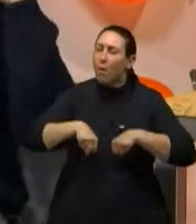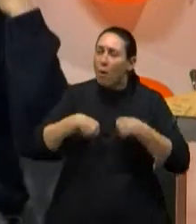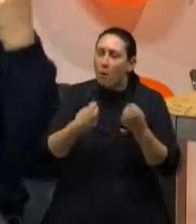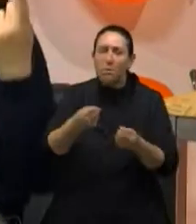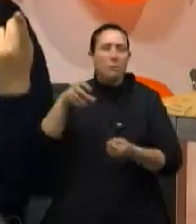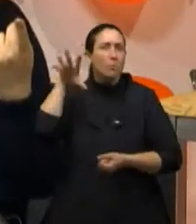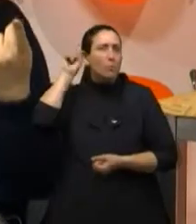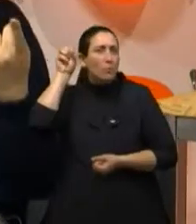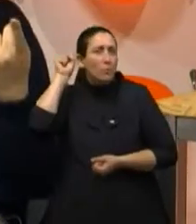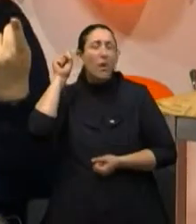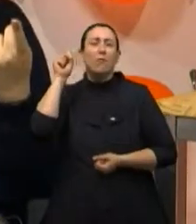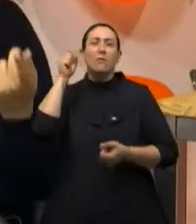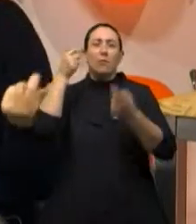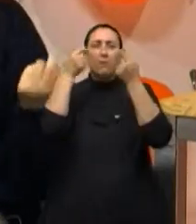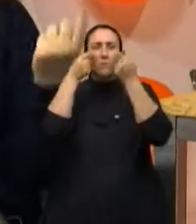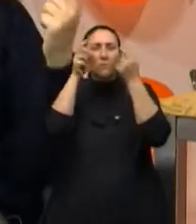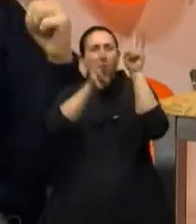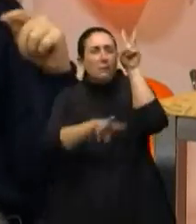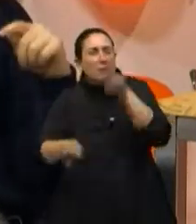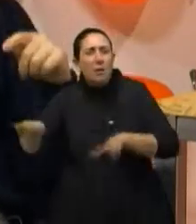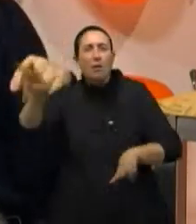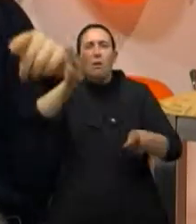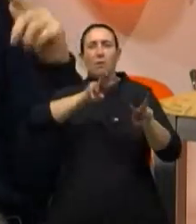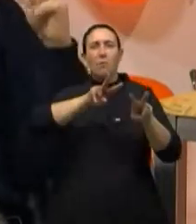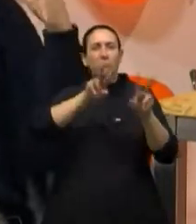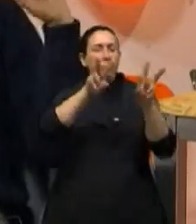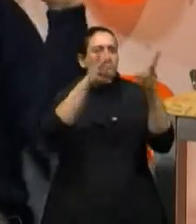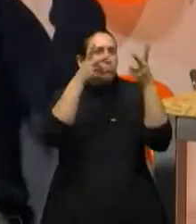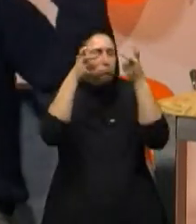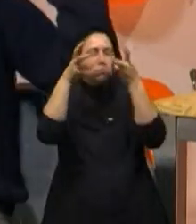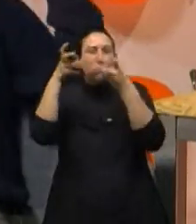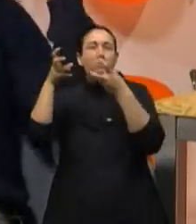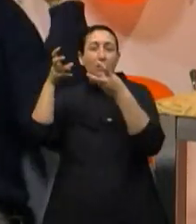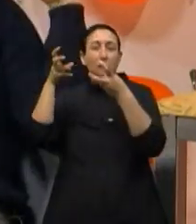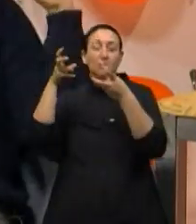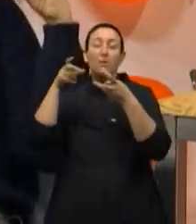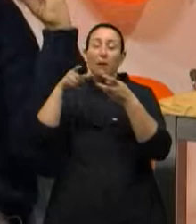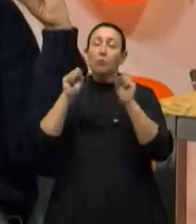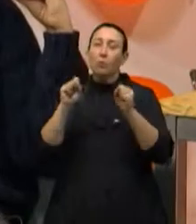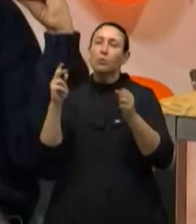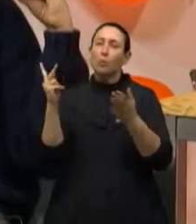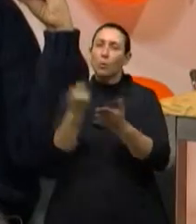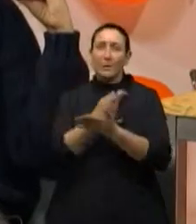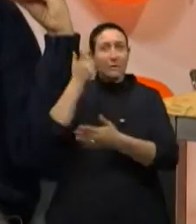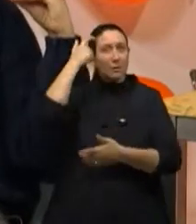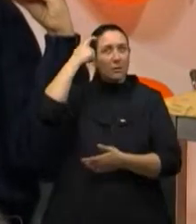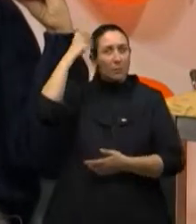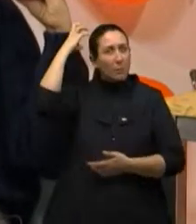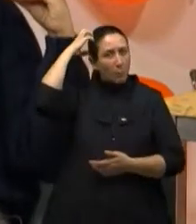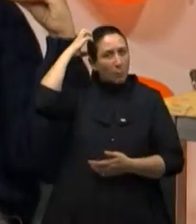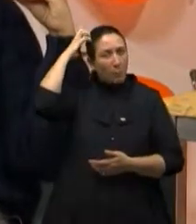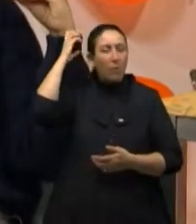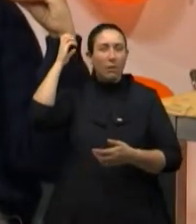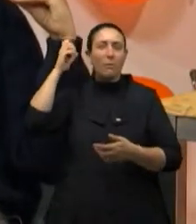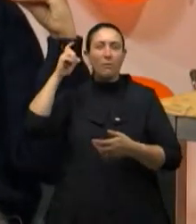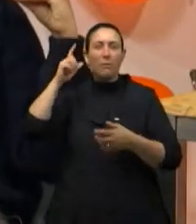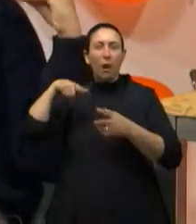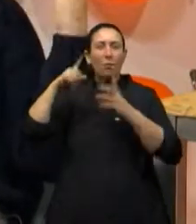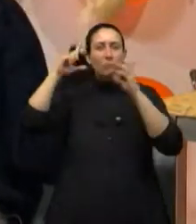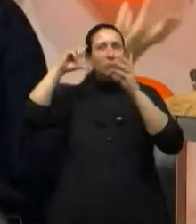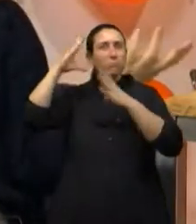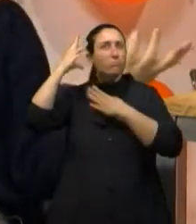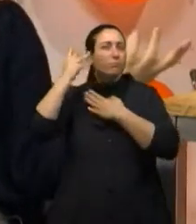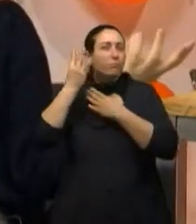usando a visão para escutar e com isso tu vai perdendo desabilitando áreas de memória de linguagem fic sem